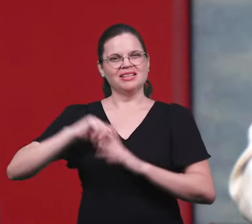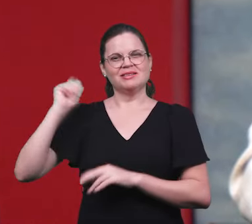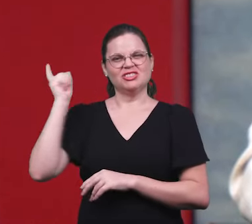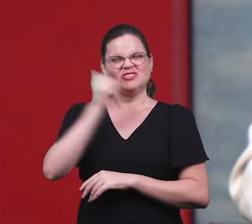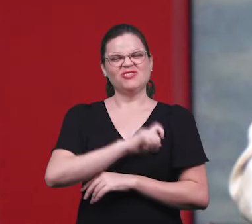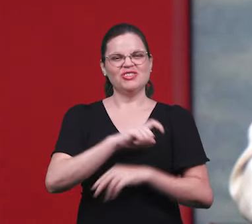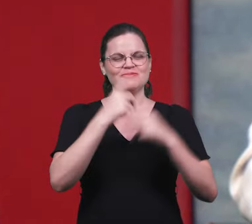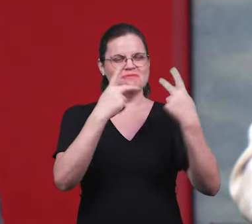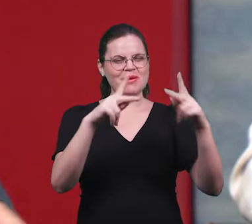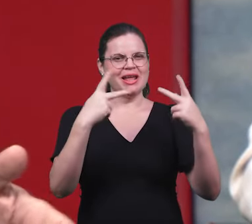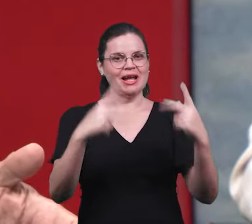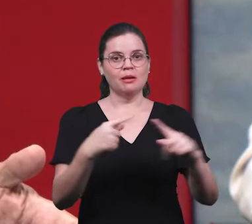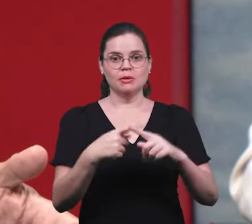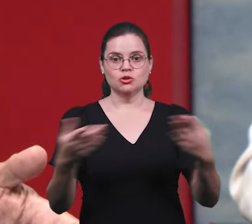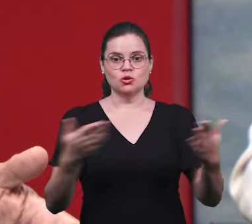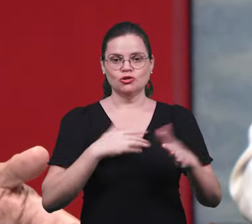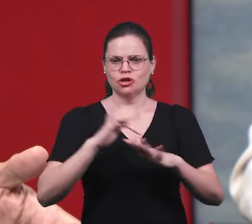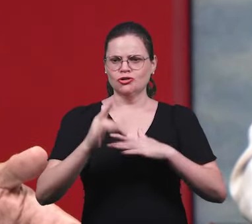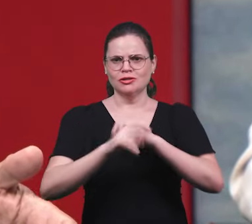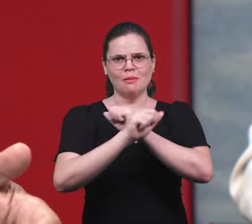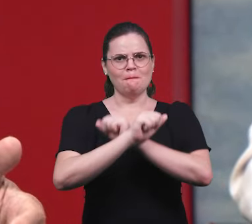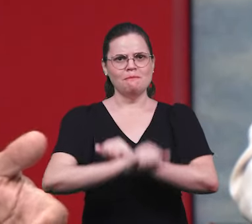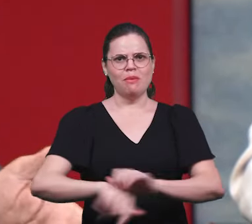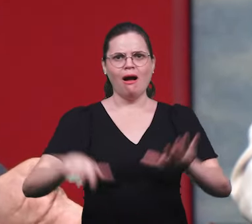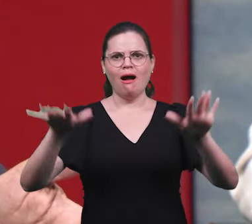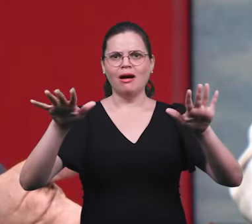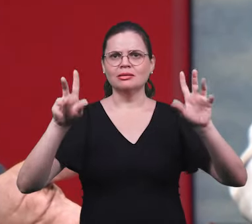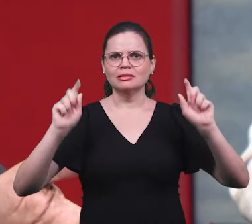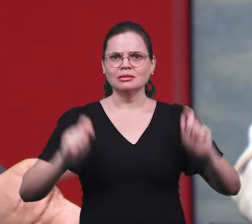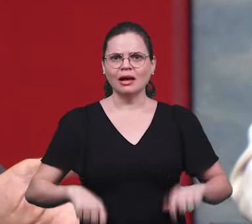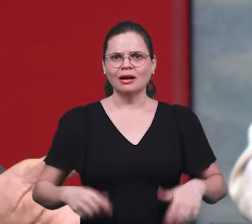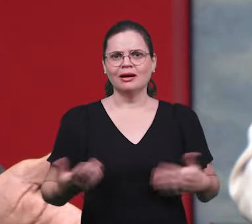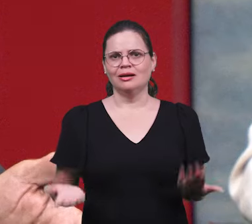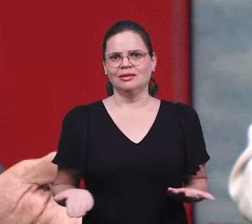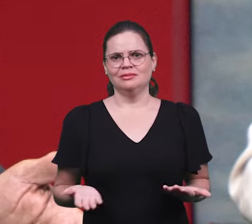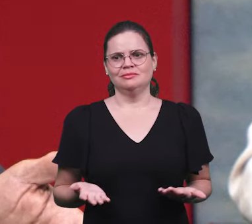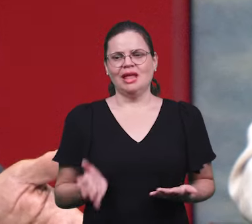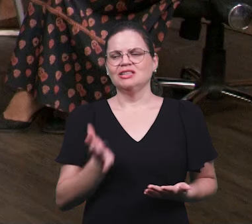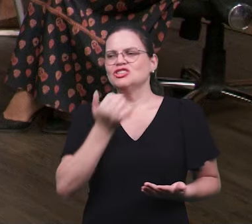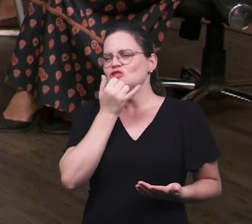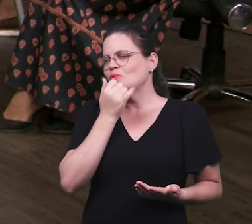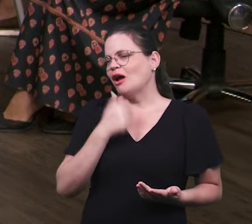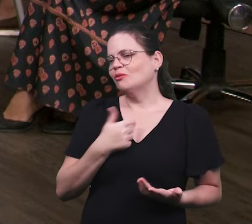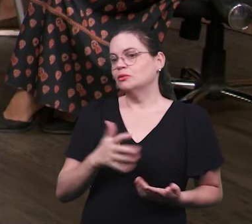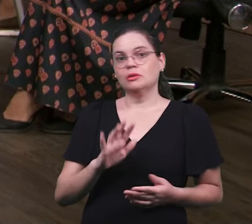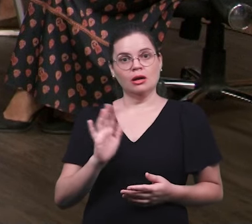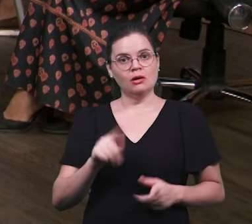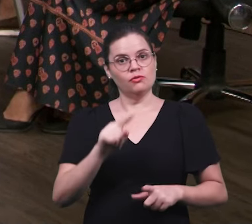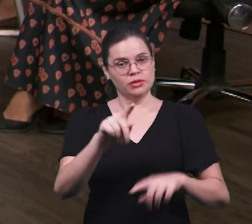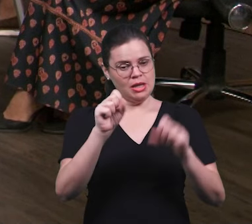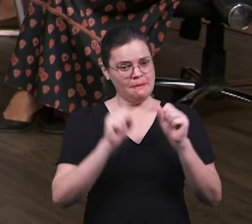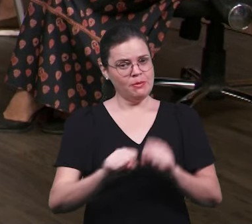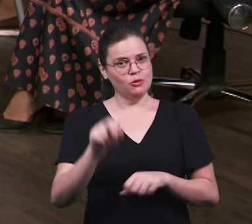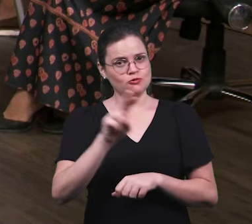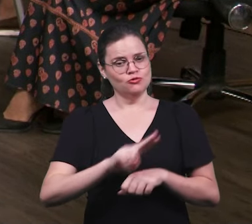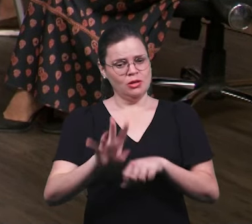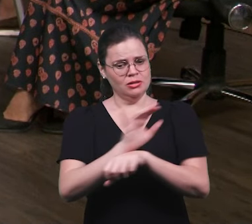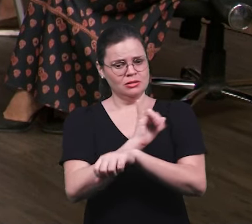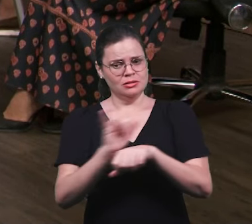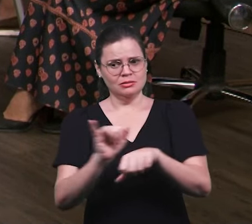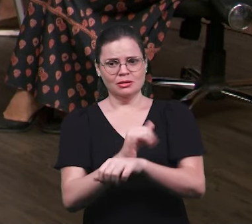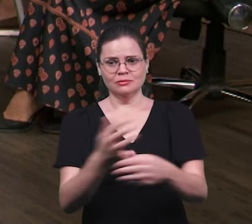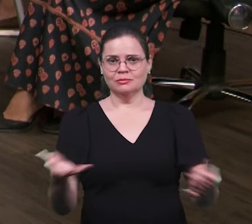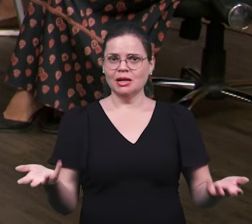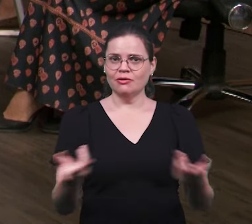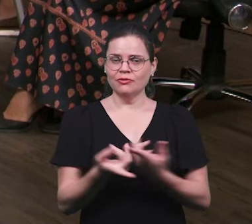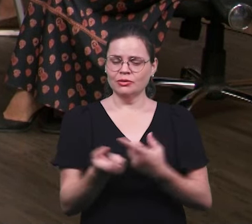evangelho, digamos assim, mas hoje a rede social não tem nem desculpa, porque você tem uma ferramenta extraordinária